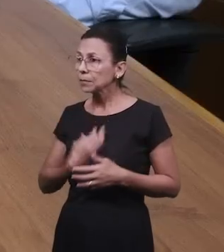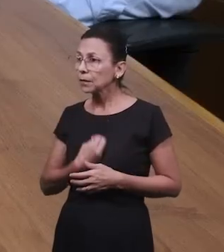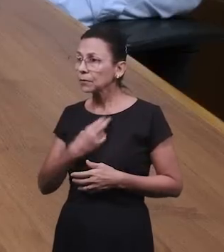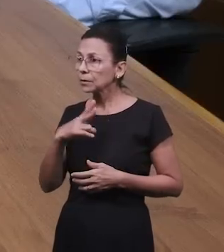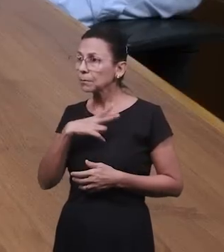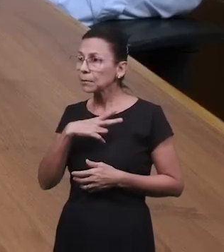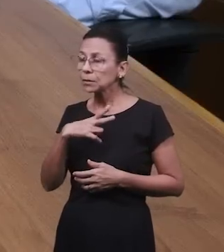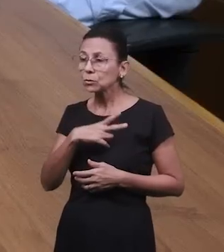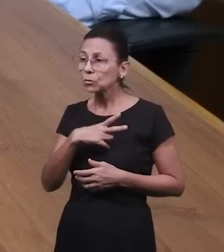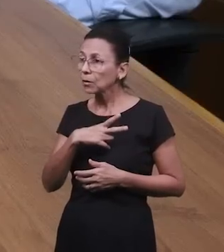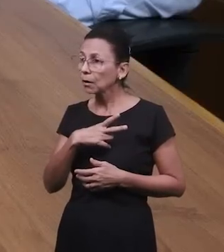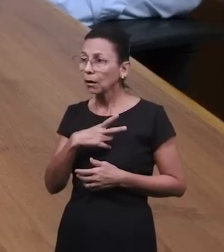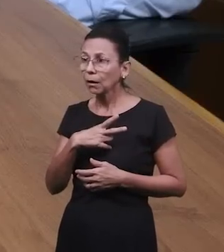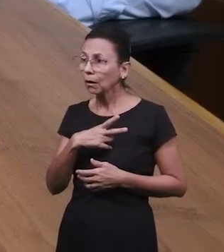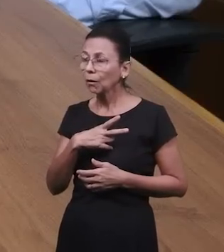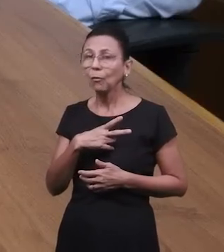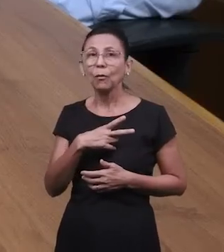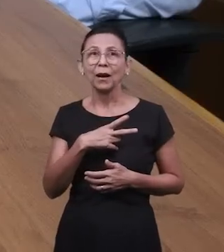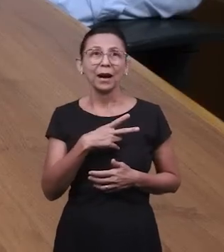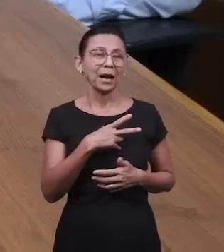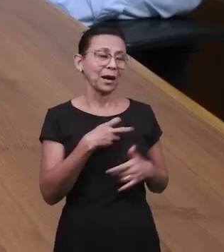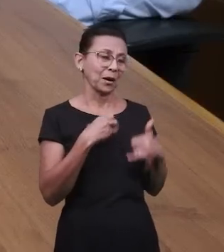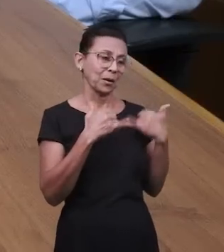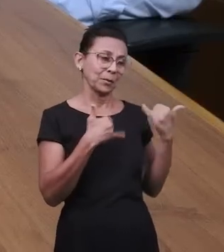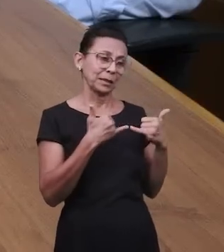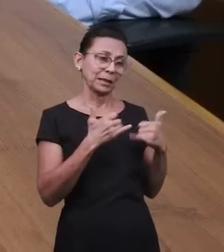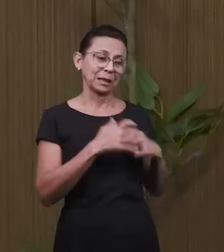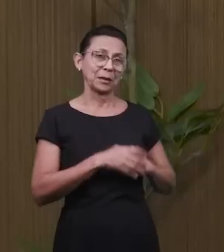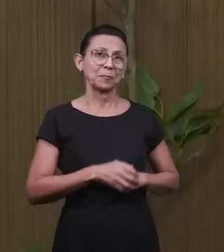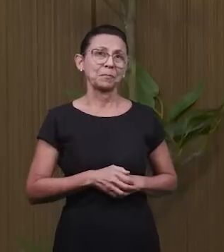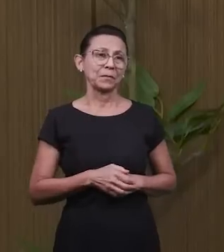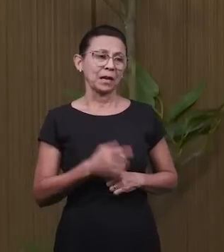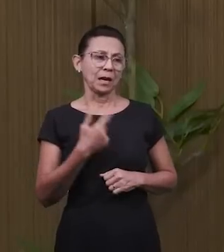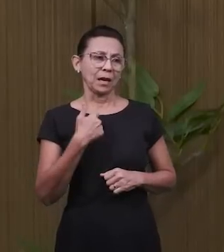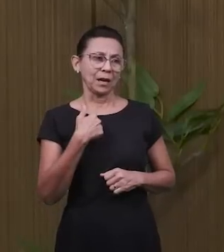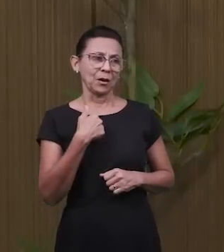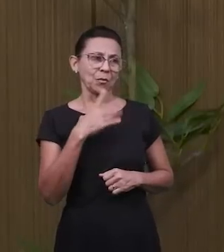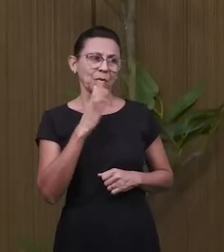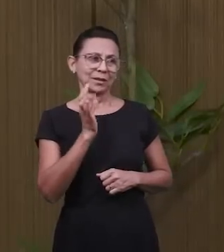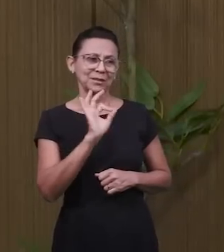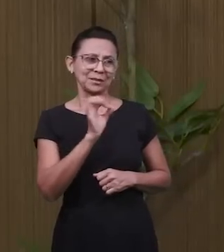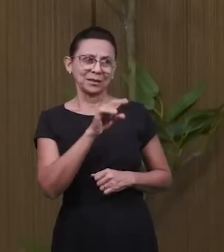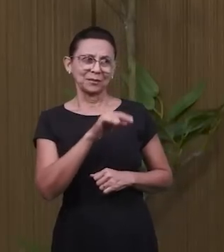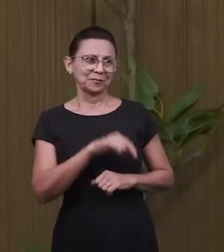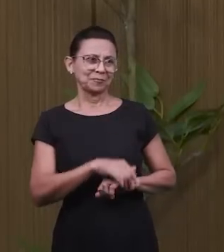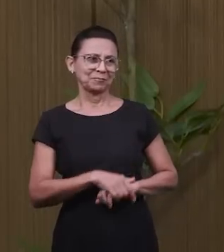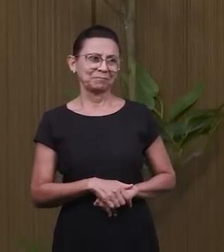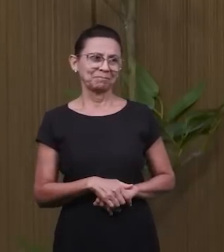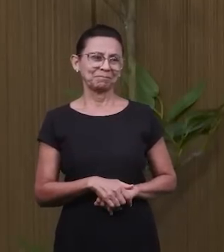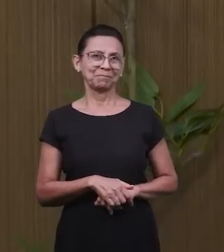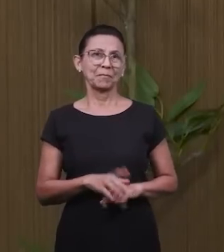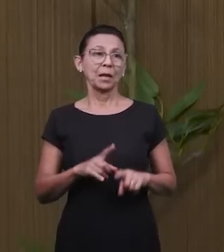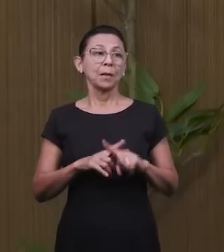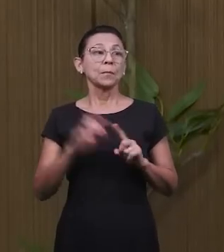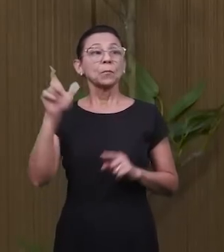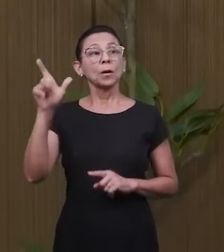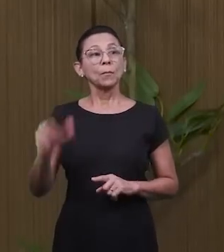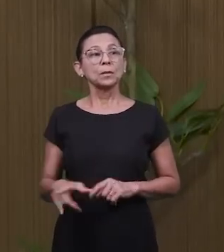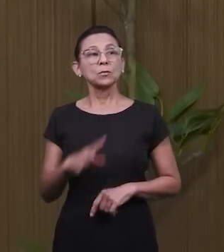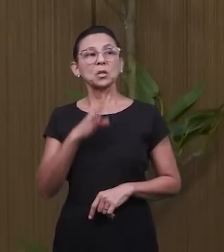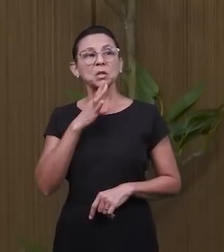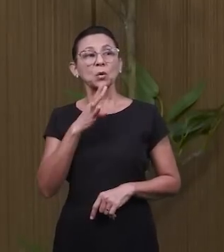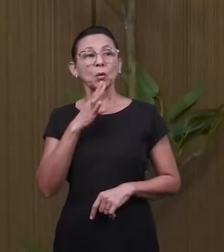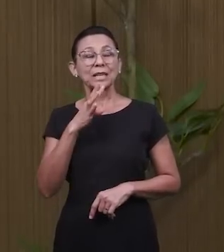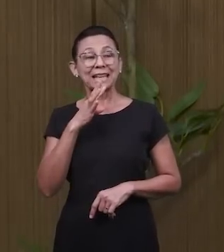eu brinquei com ela, em tom de brincadeira, mas para fazer ela entender, eu disse assim, olha, eu não te conheço, não. Mas uma pessoa que